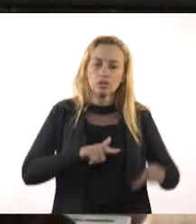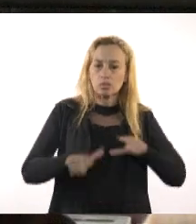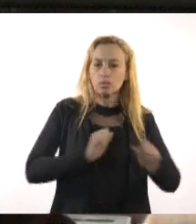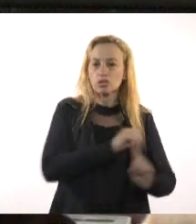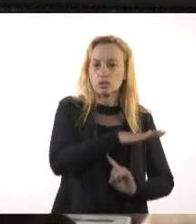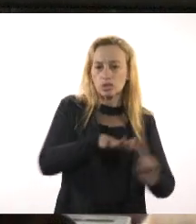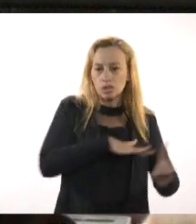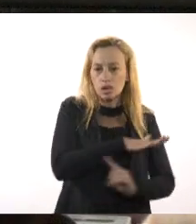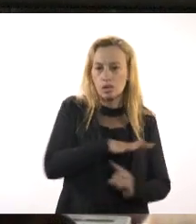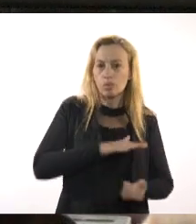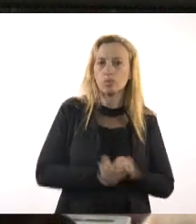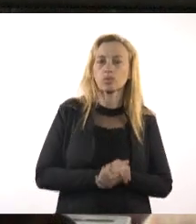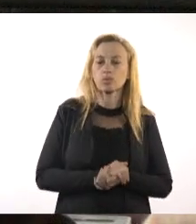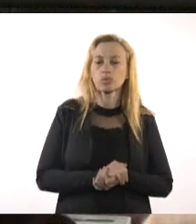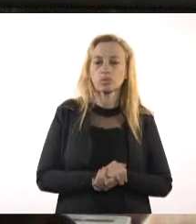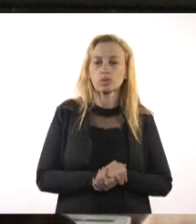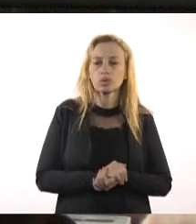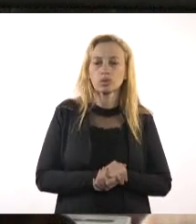social,